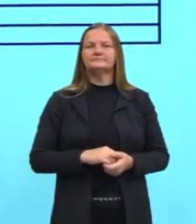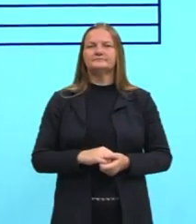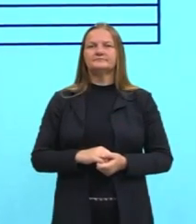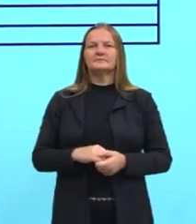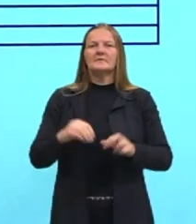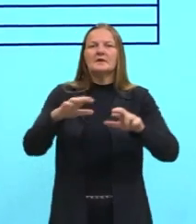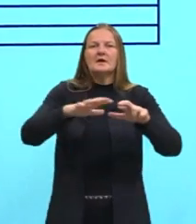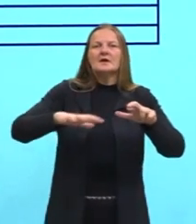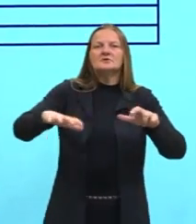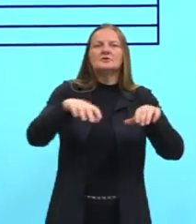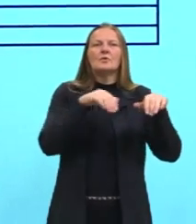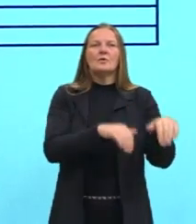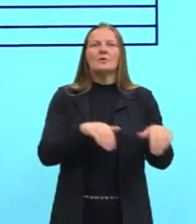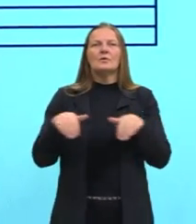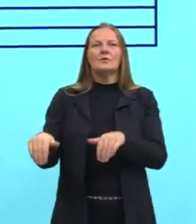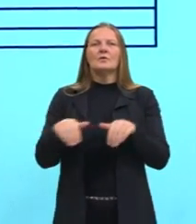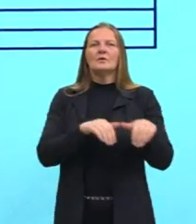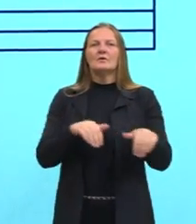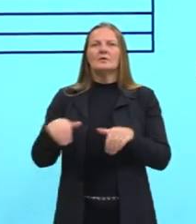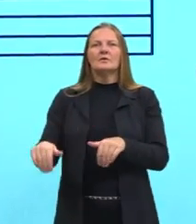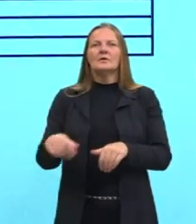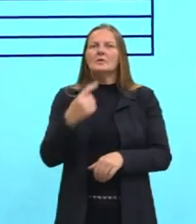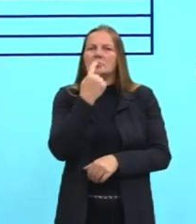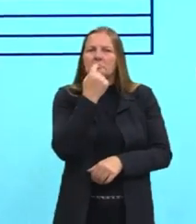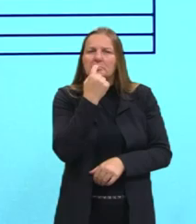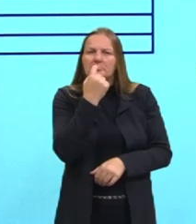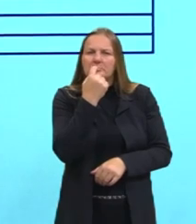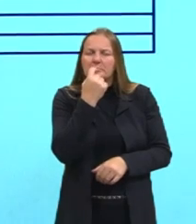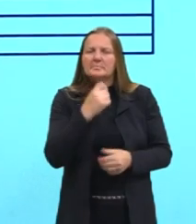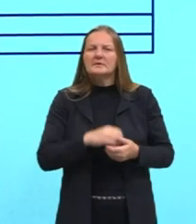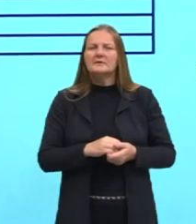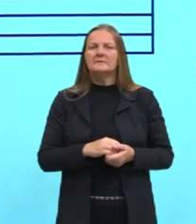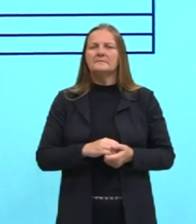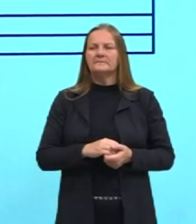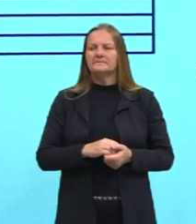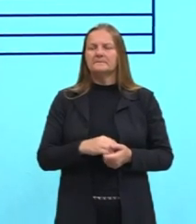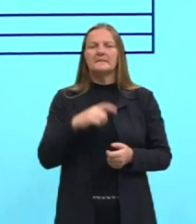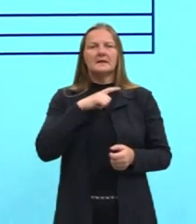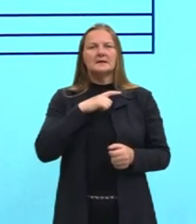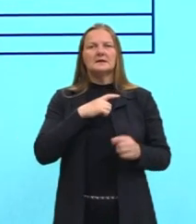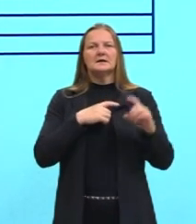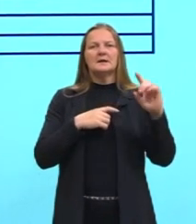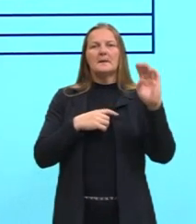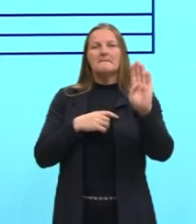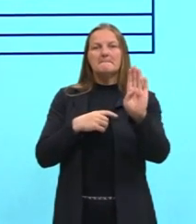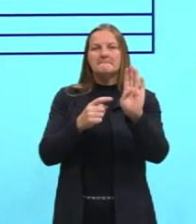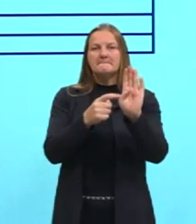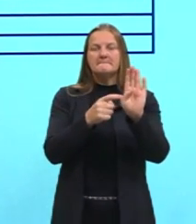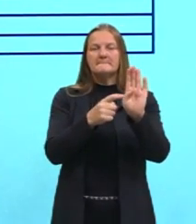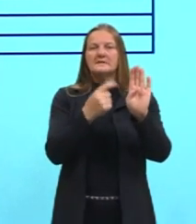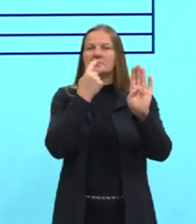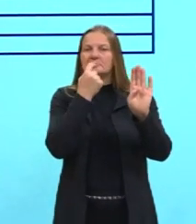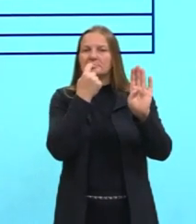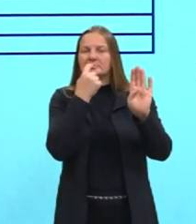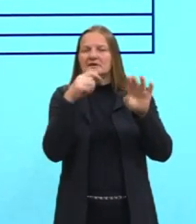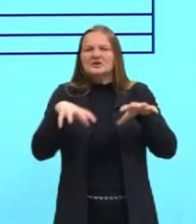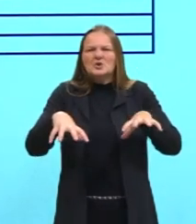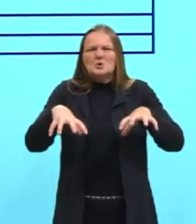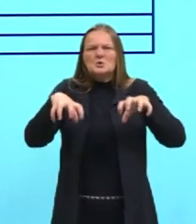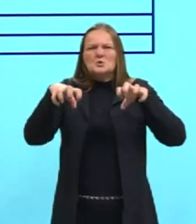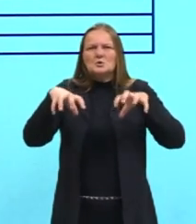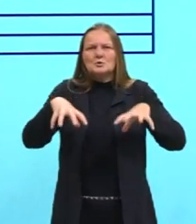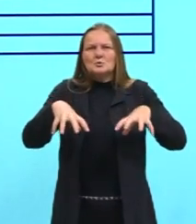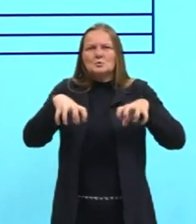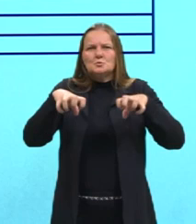da Austrália que é vermelha né então se ela é vermelha ela é b o b que aqui nos diz seco